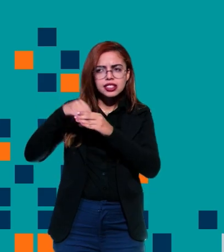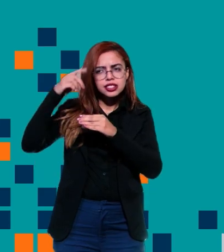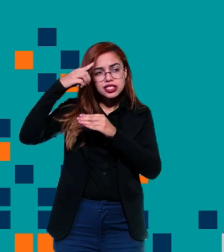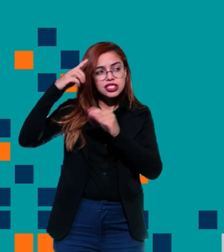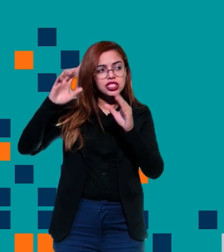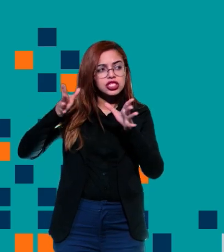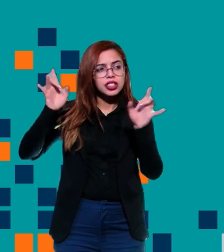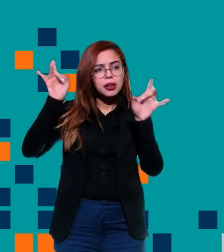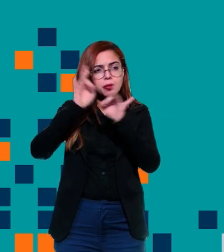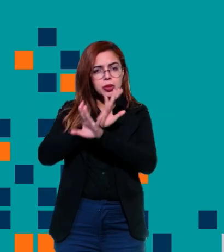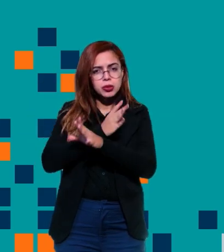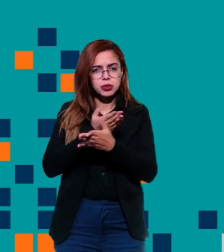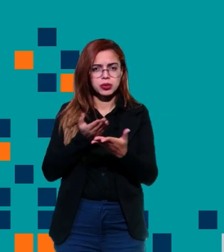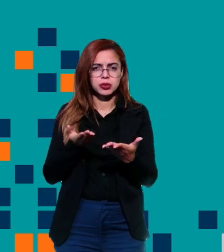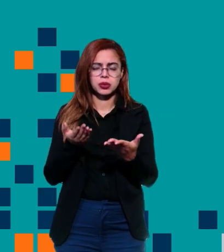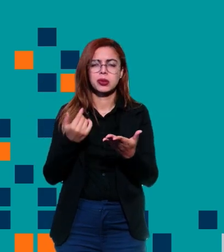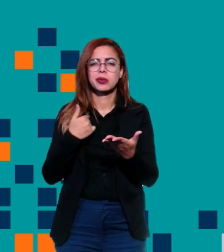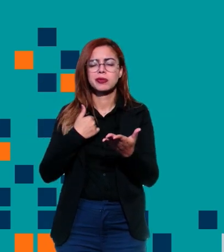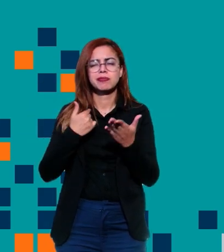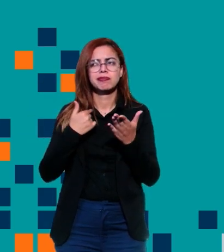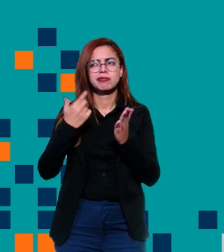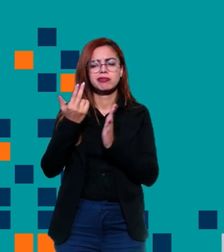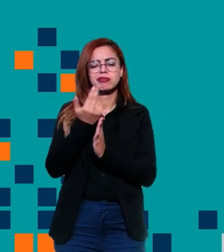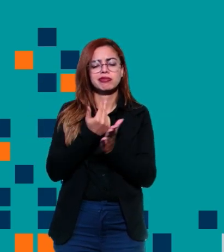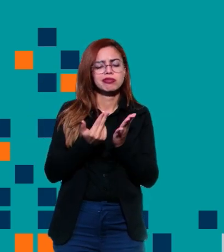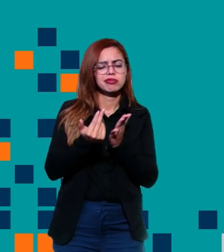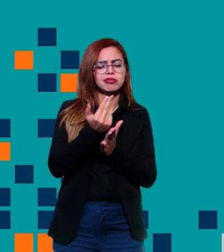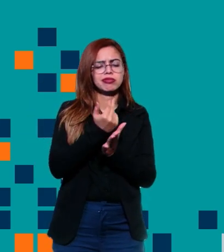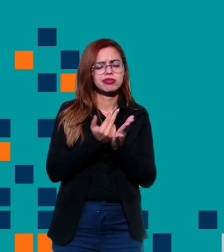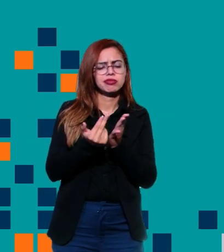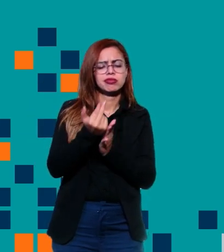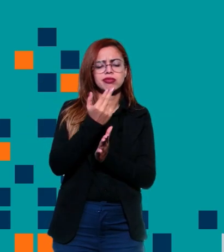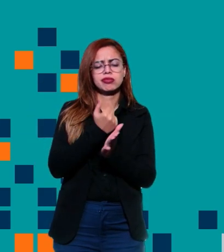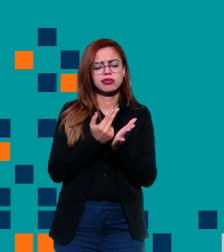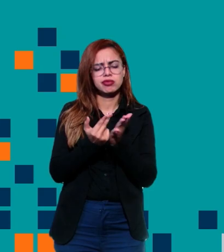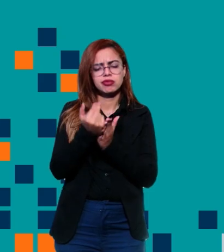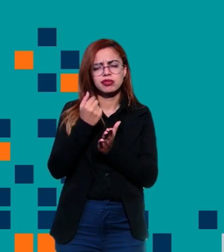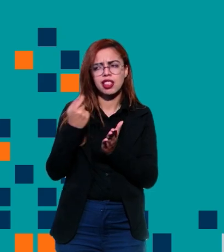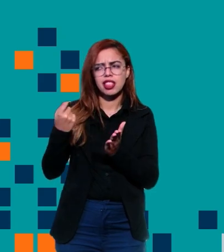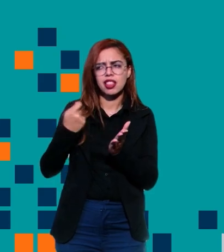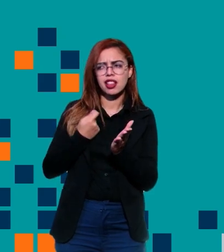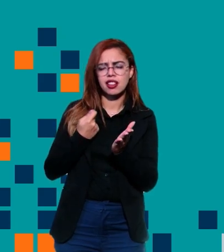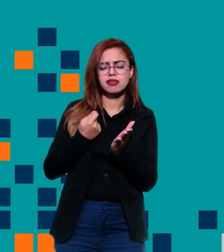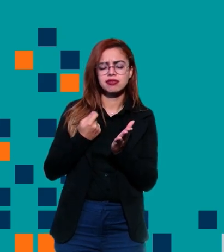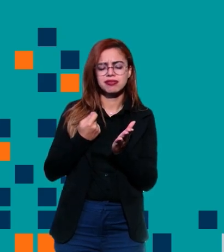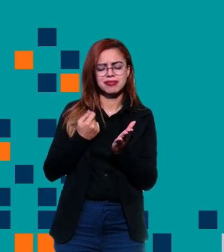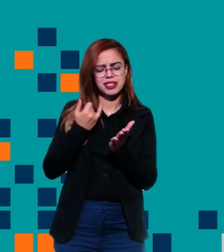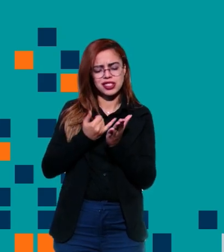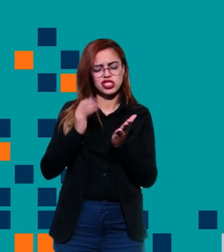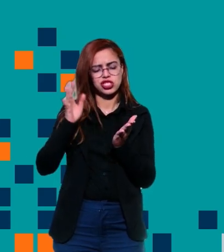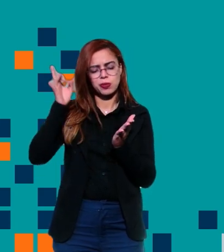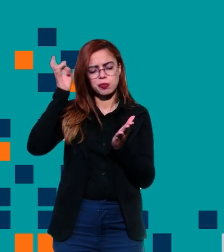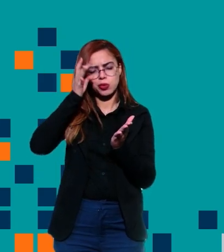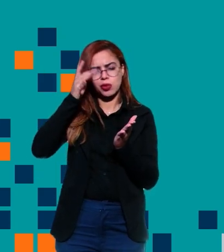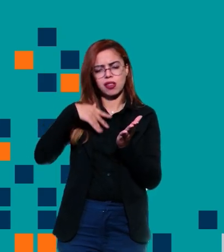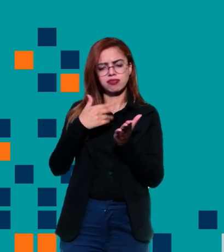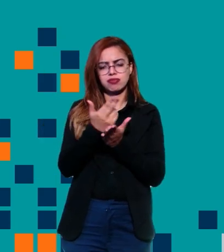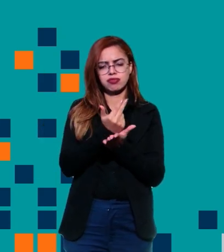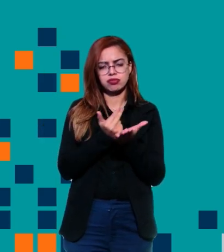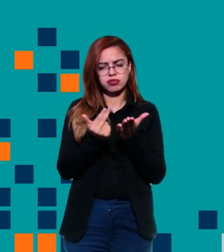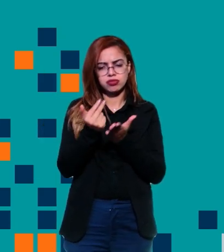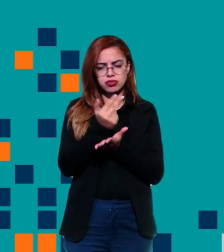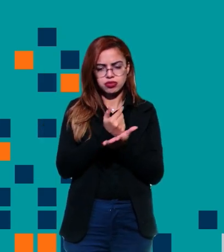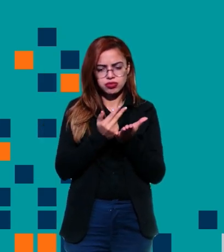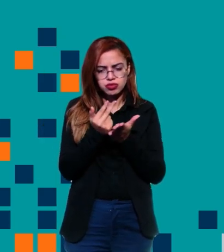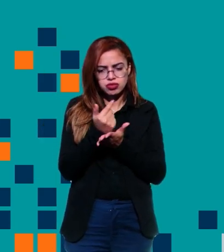Então, eu desenhava para fazer desenho livre e me davam um papel milimetrado. Então, era isso. Isso, de